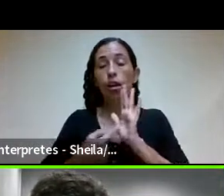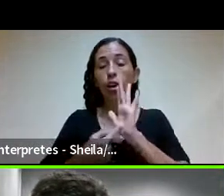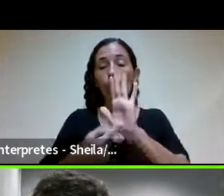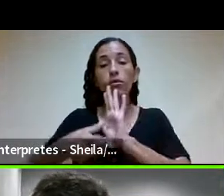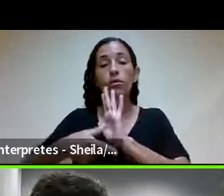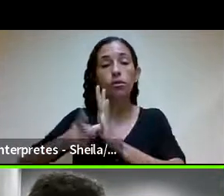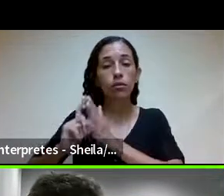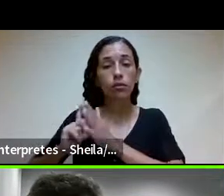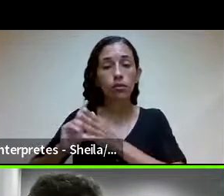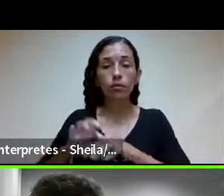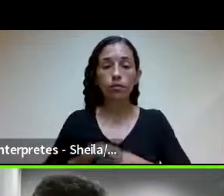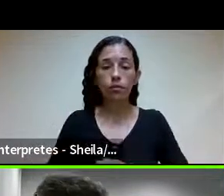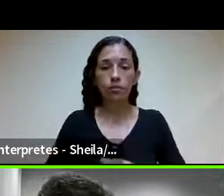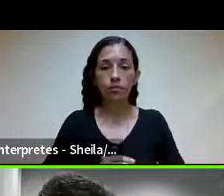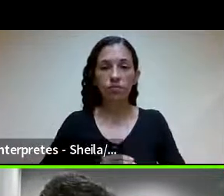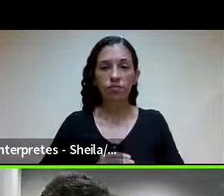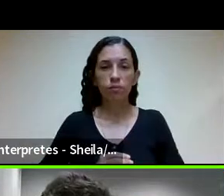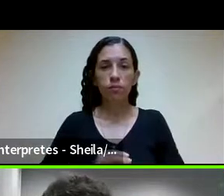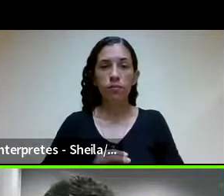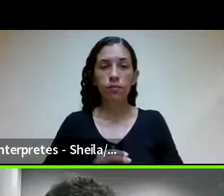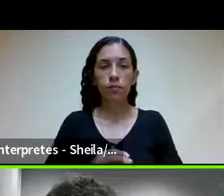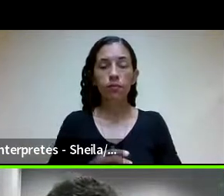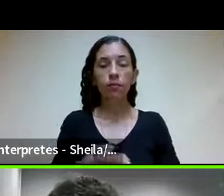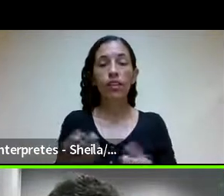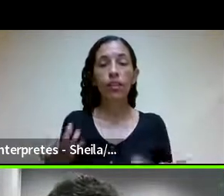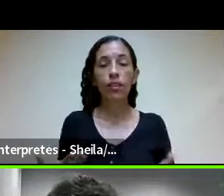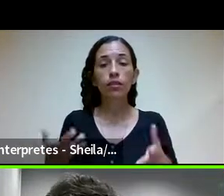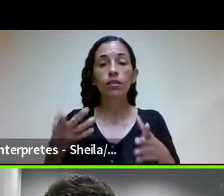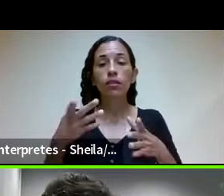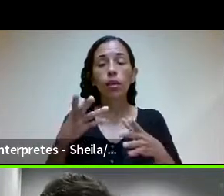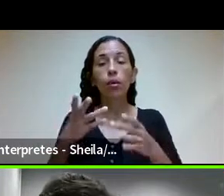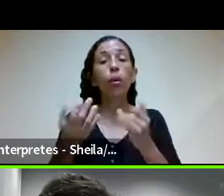precedente imediatamente anterior, argumentamos que